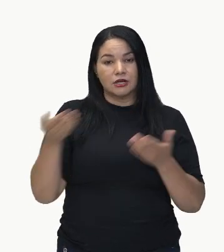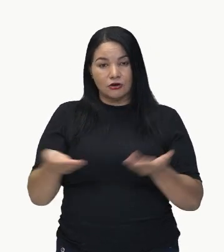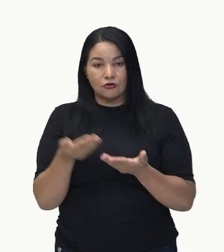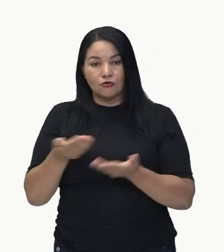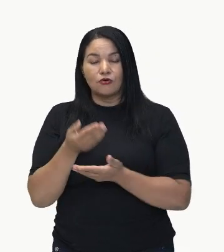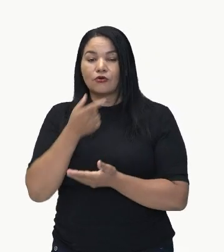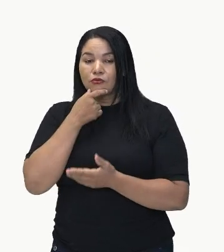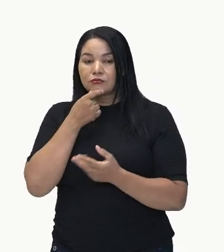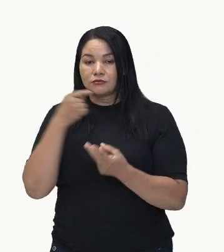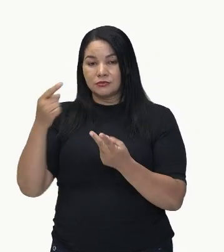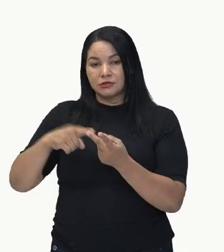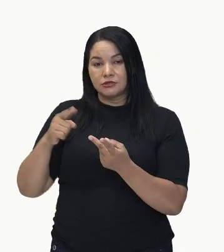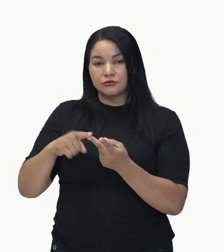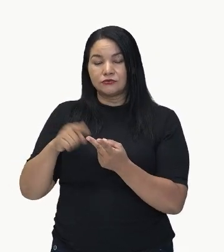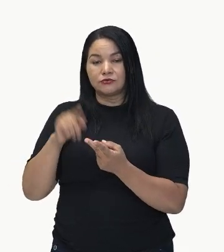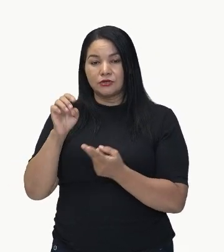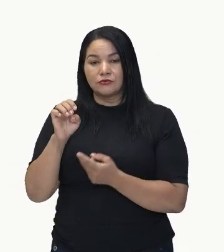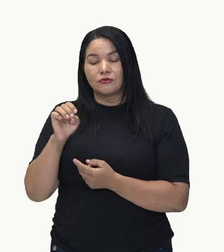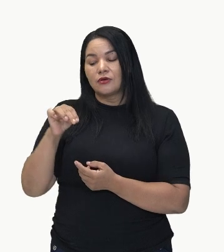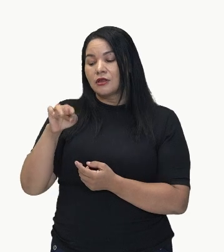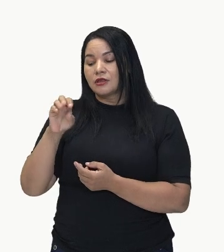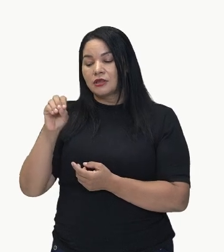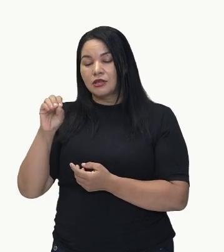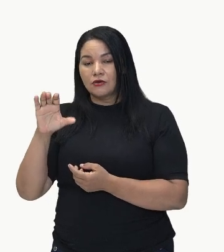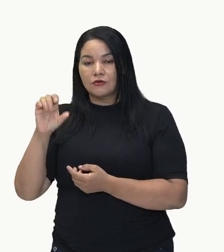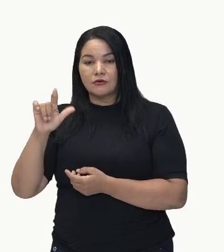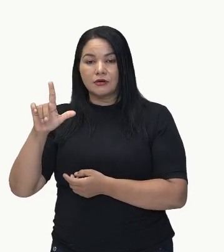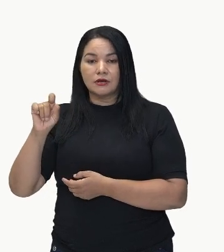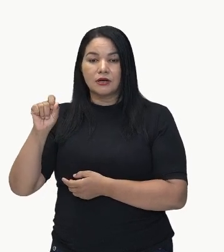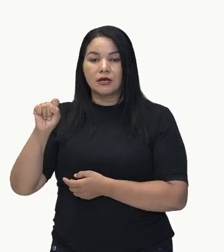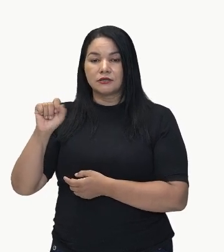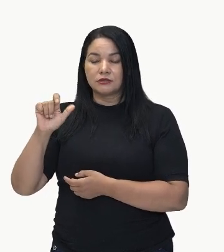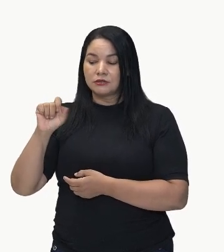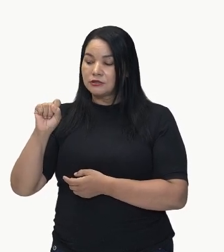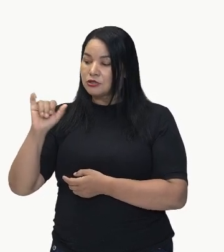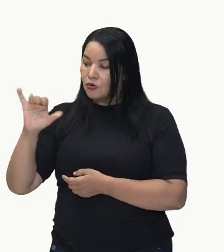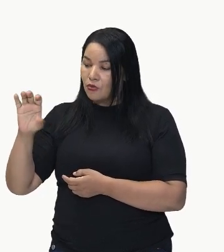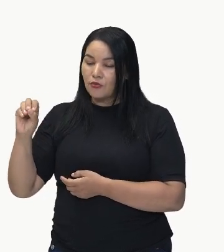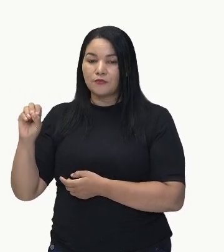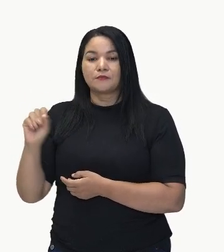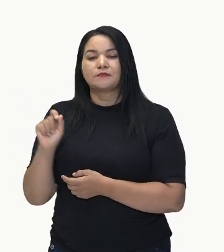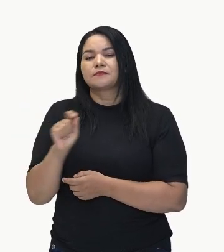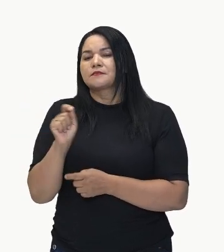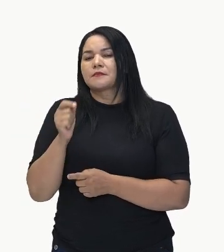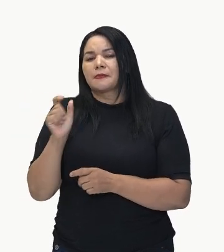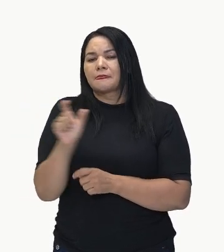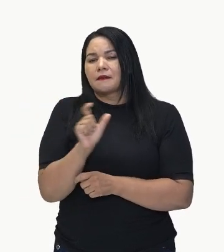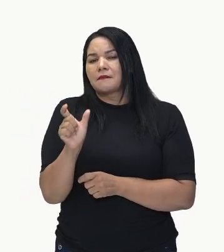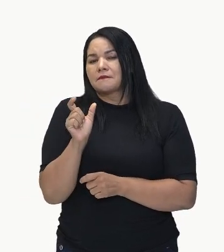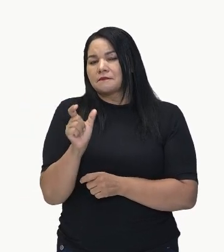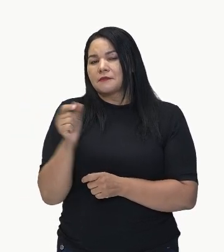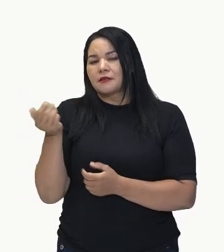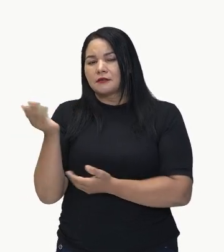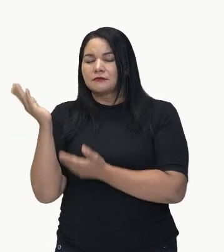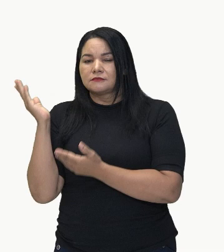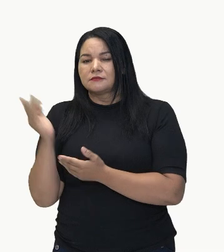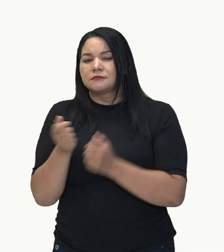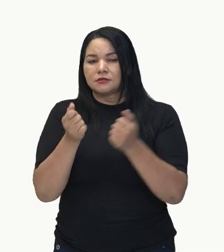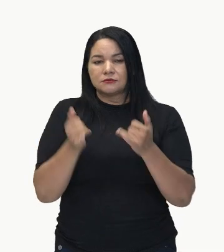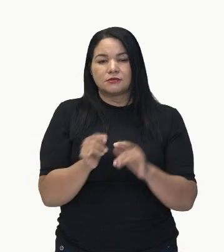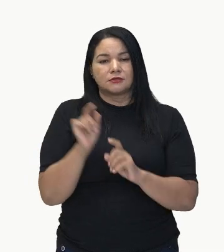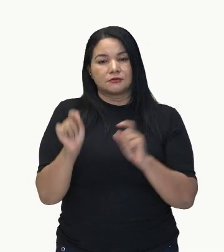era o neoclássico. E quando eu digo que ele é neoclássico, esse trechinho, neo,